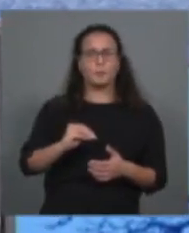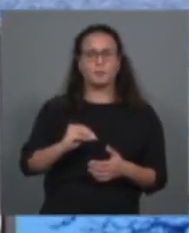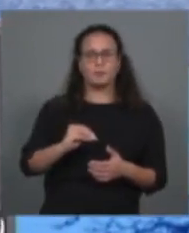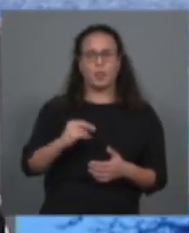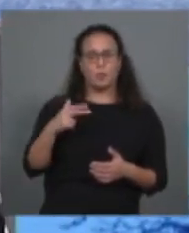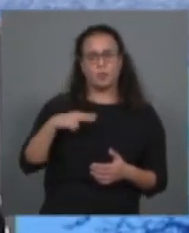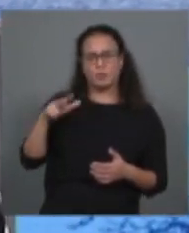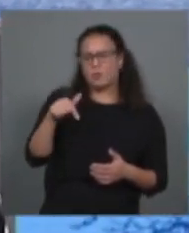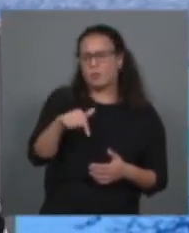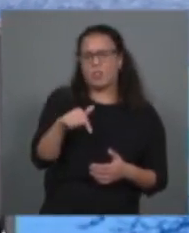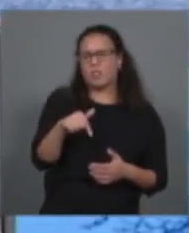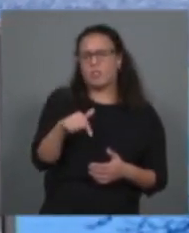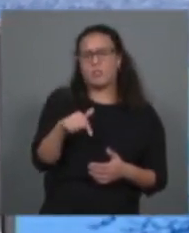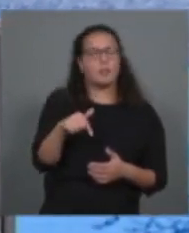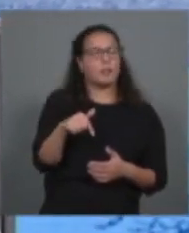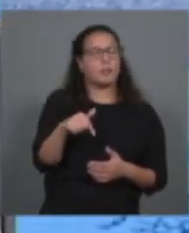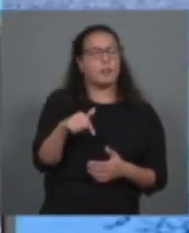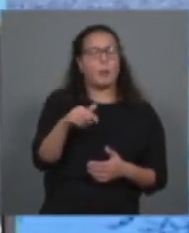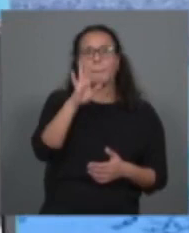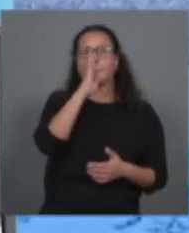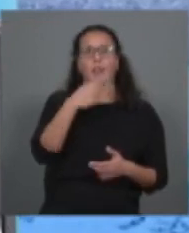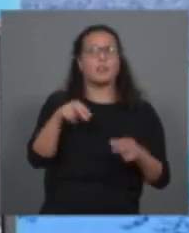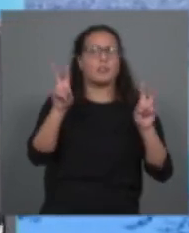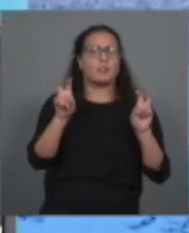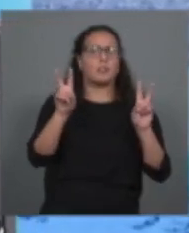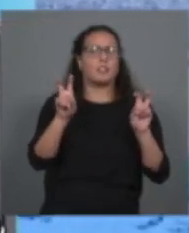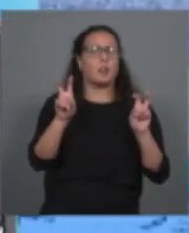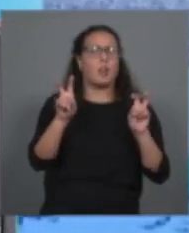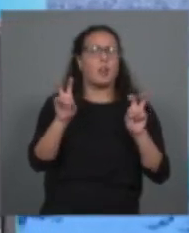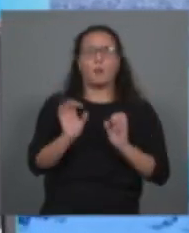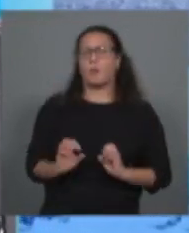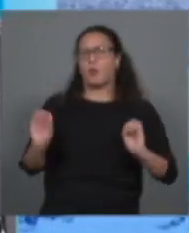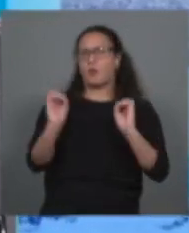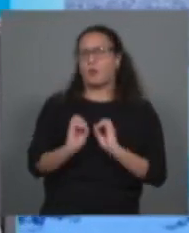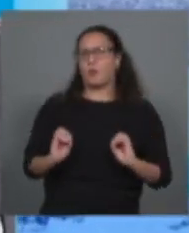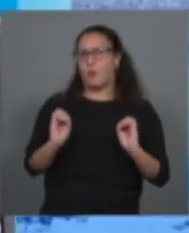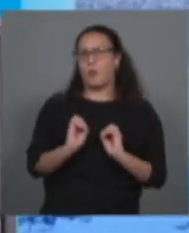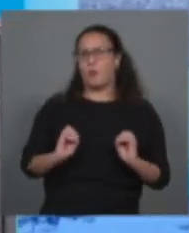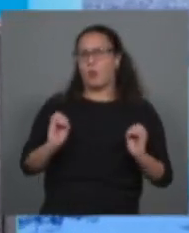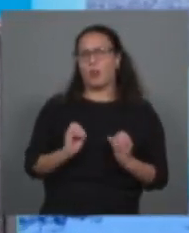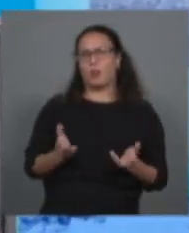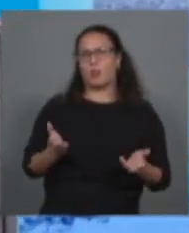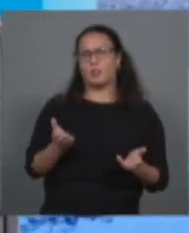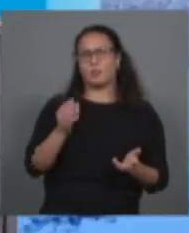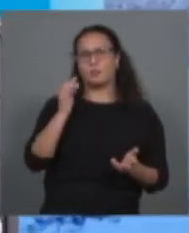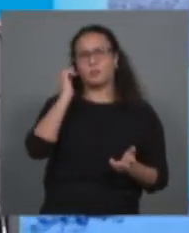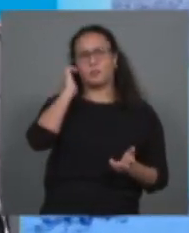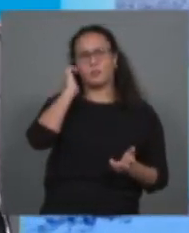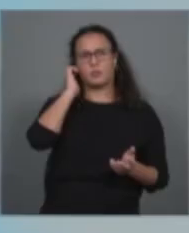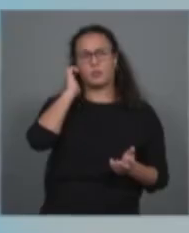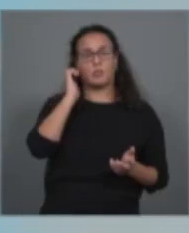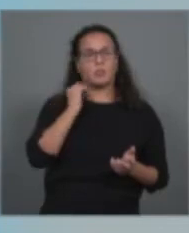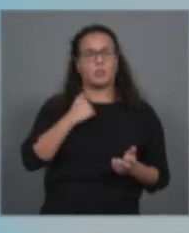se colocam. E é um daqueles momentos em que nós temos que perceber que andou-se muito, não é? Os direitos... Em todo caso, a violência